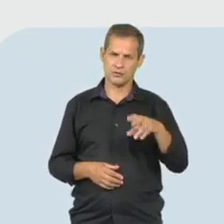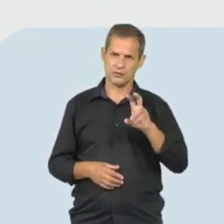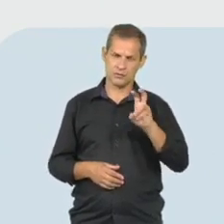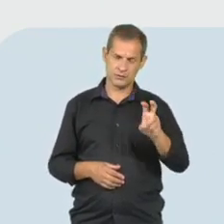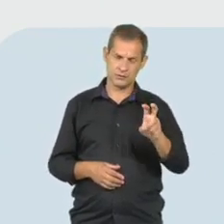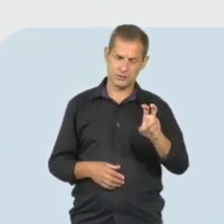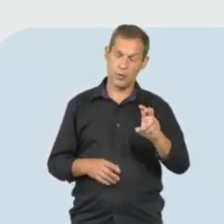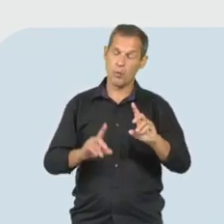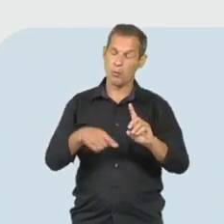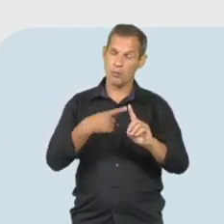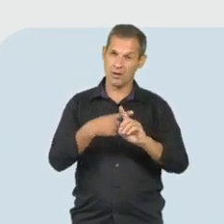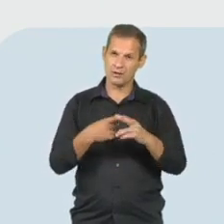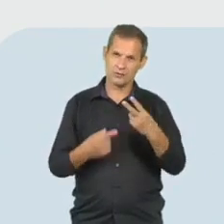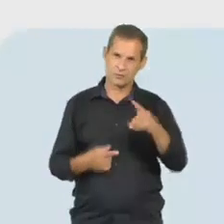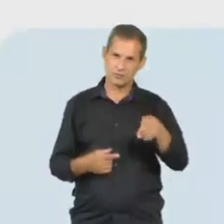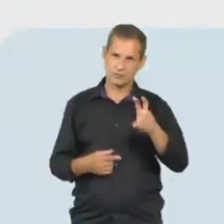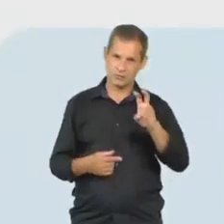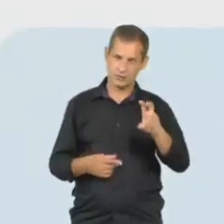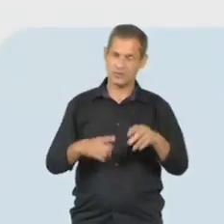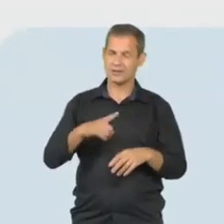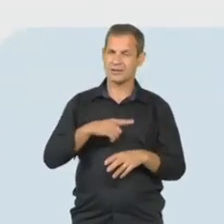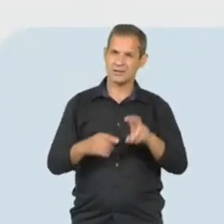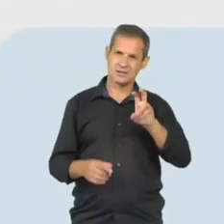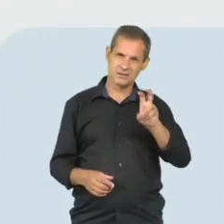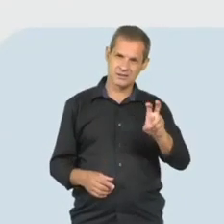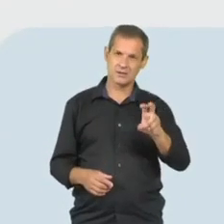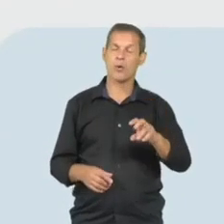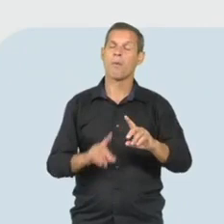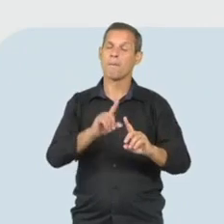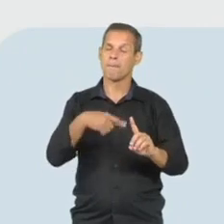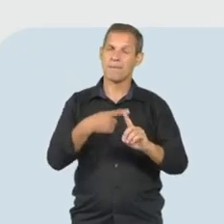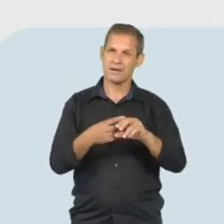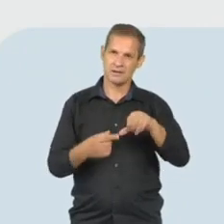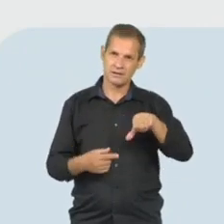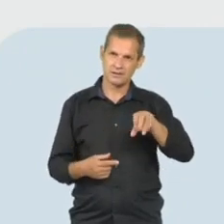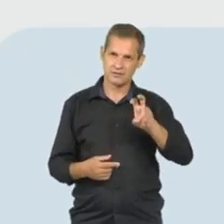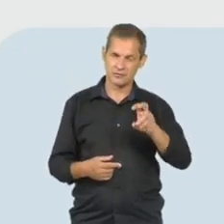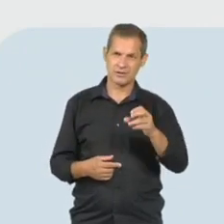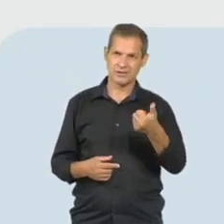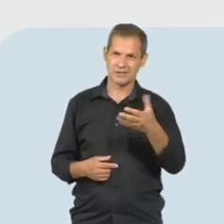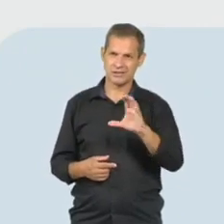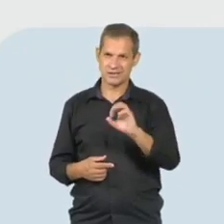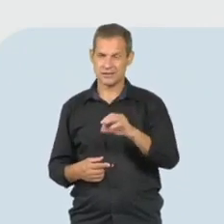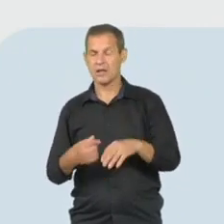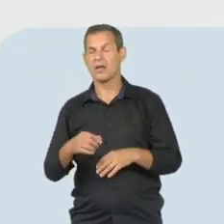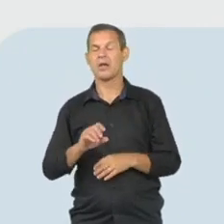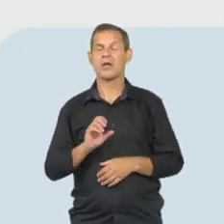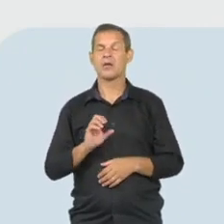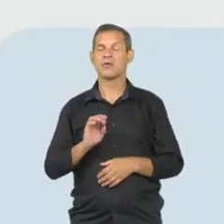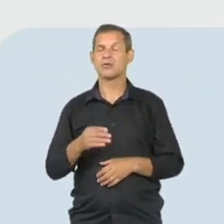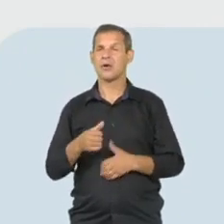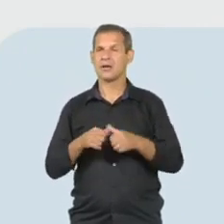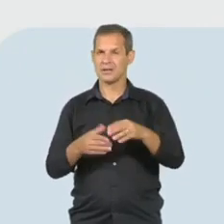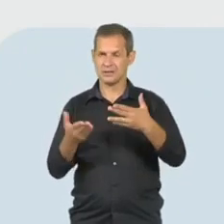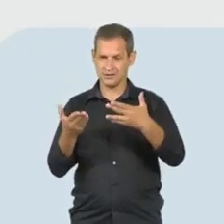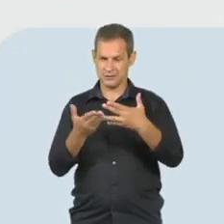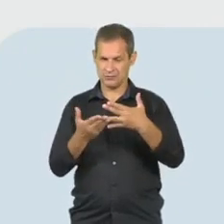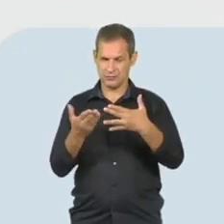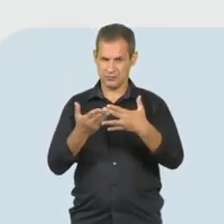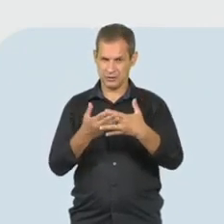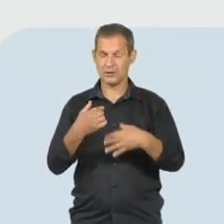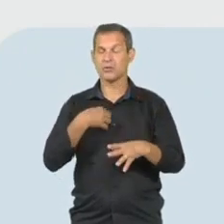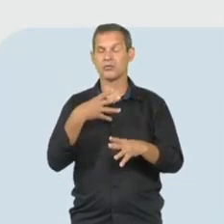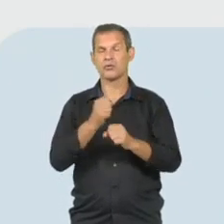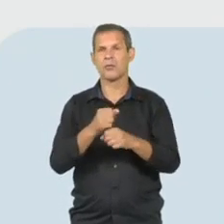2,5, mais 2,5, que vai dar 5, mais 95 dá 100. Então, eu quero somente esse espaço. O que eu tenho que somar? Eu